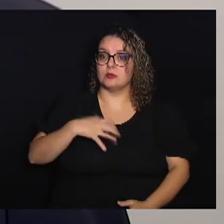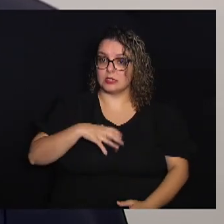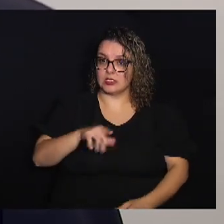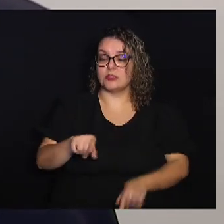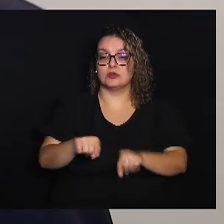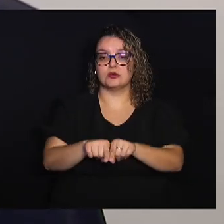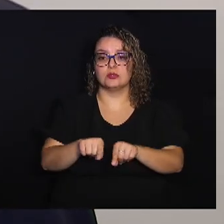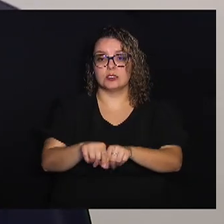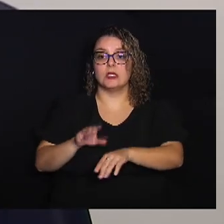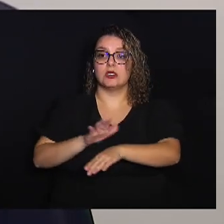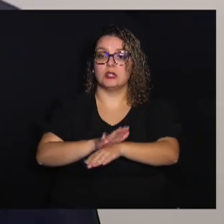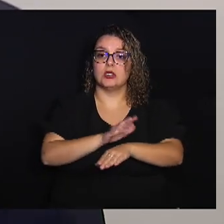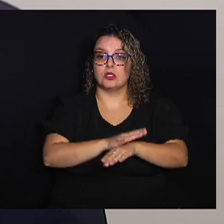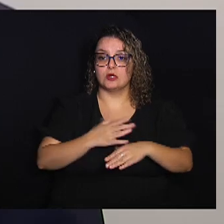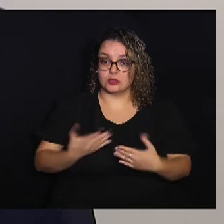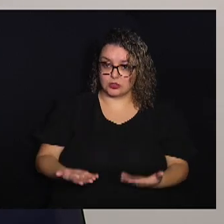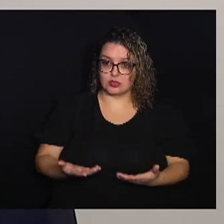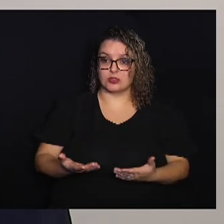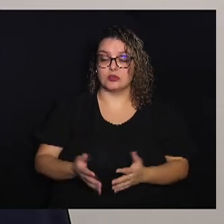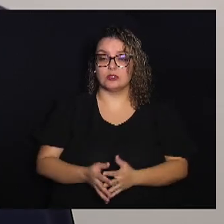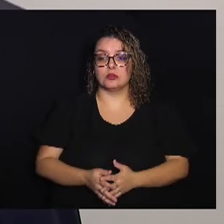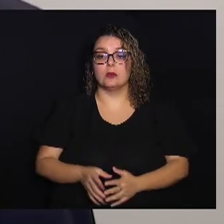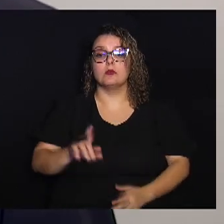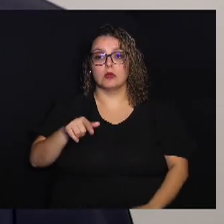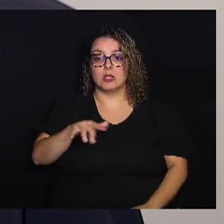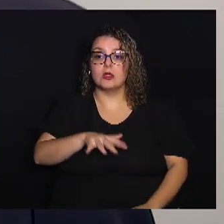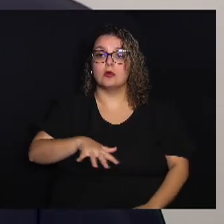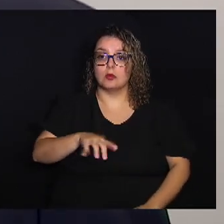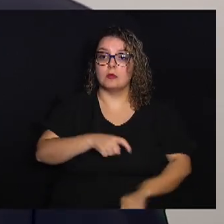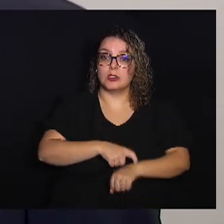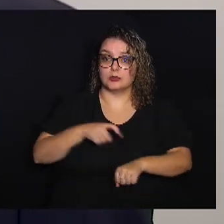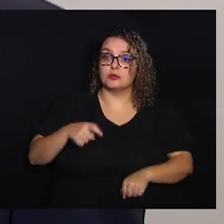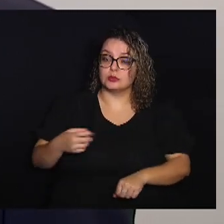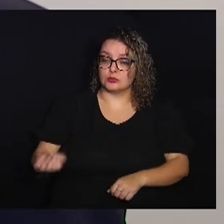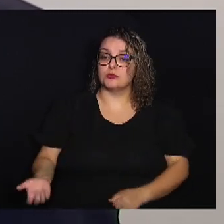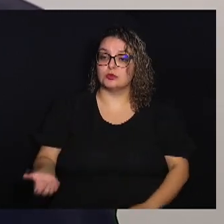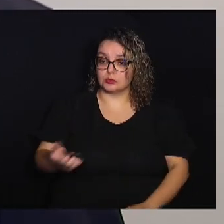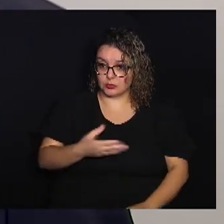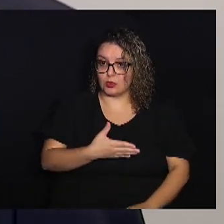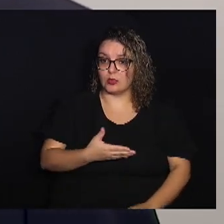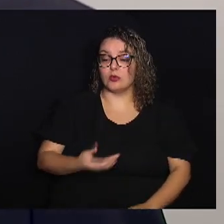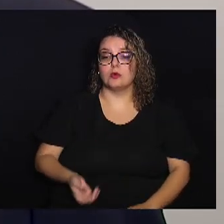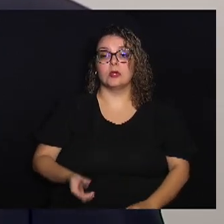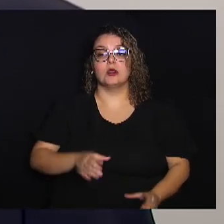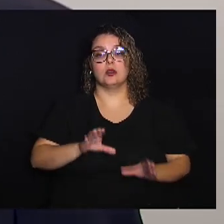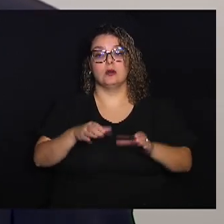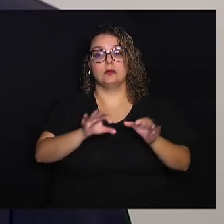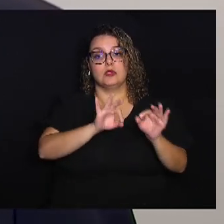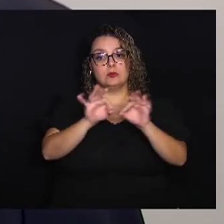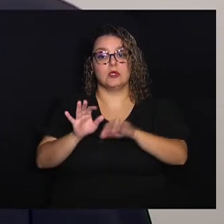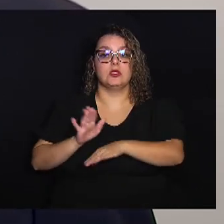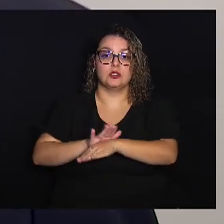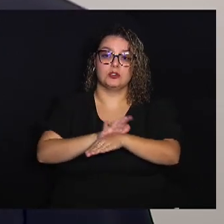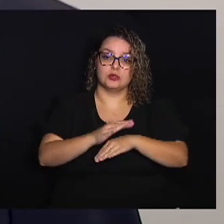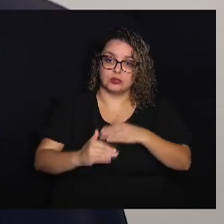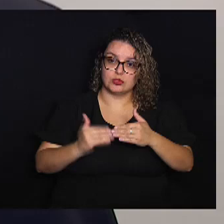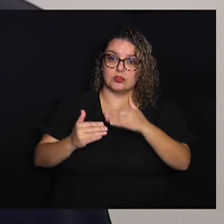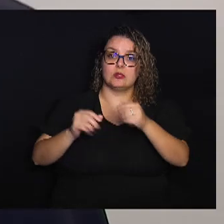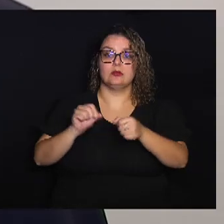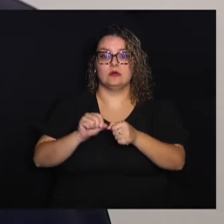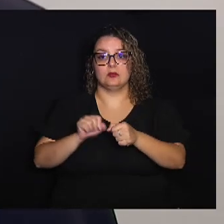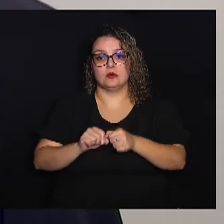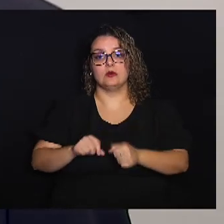também, ajudou bastante, mas é um cenário novo que a comissão está acompanhando de perto e ajudando a construir e fazendo